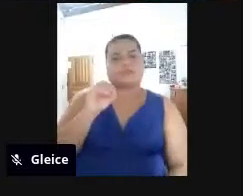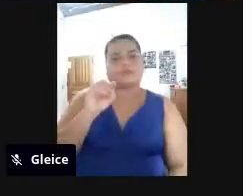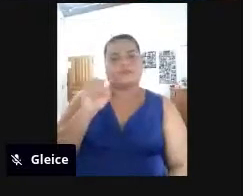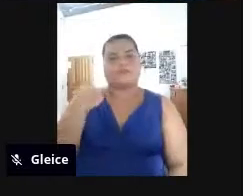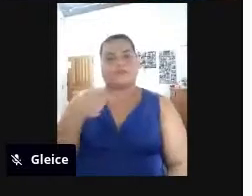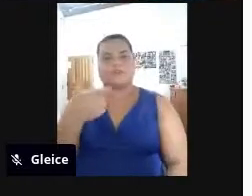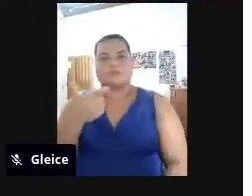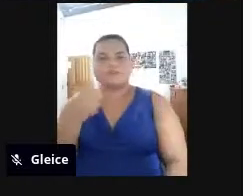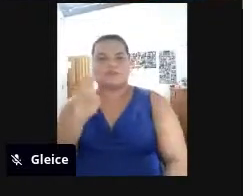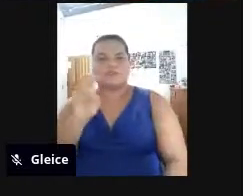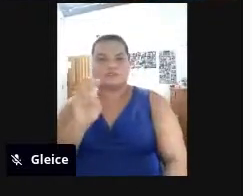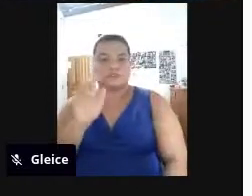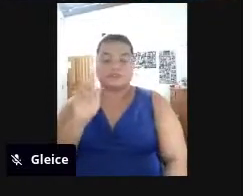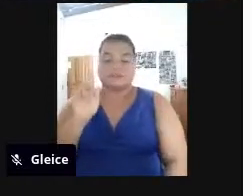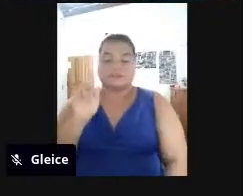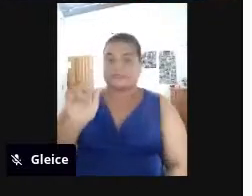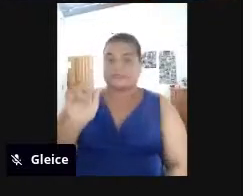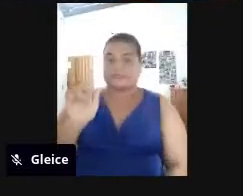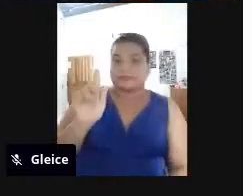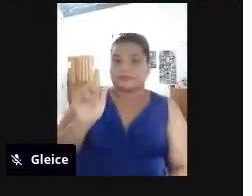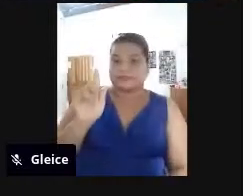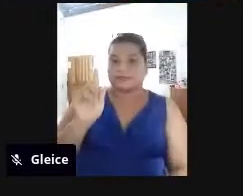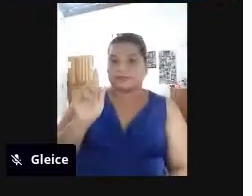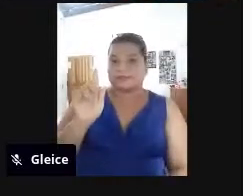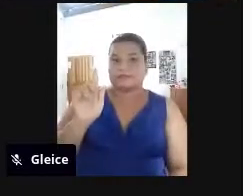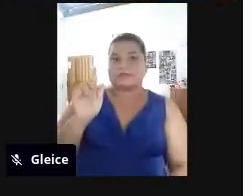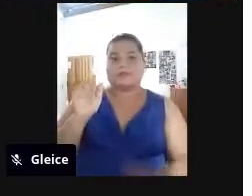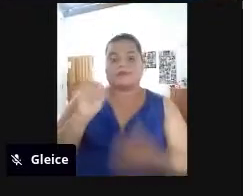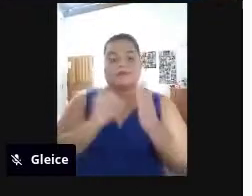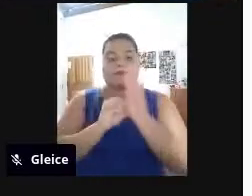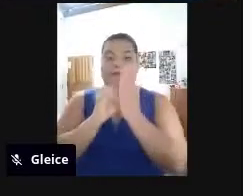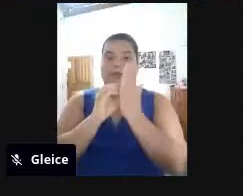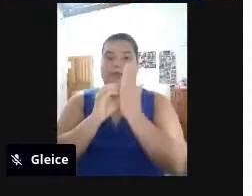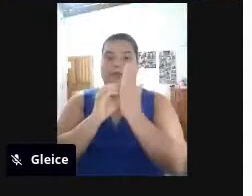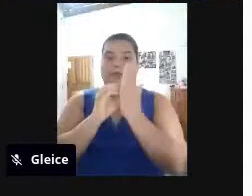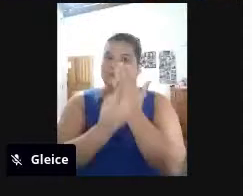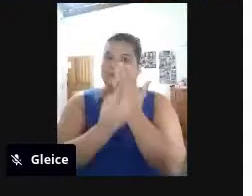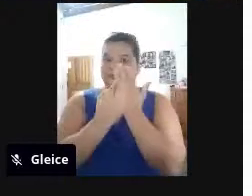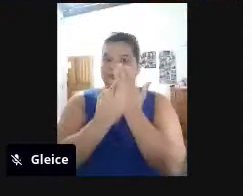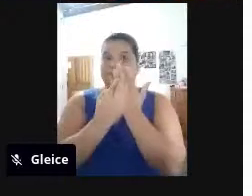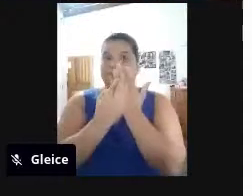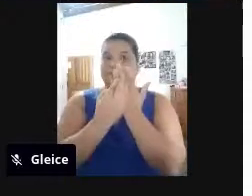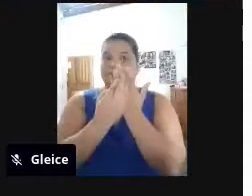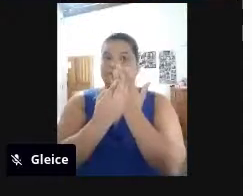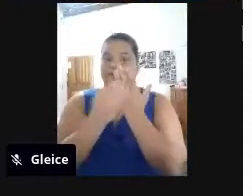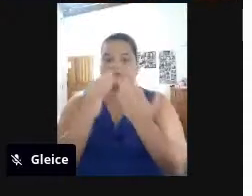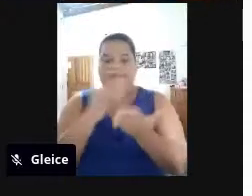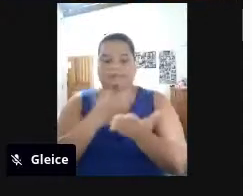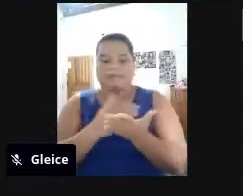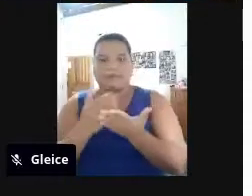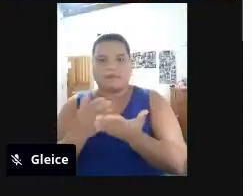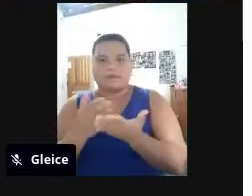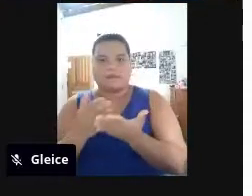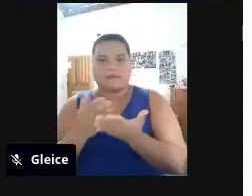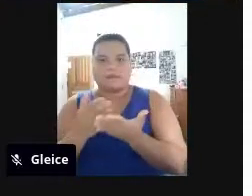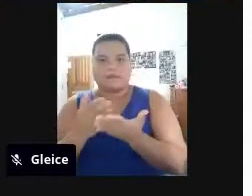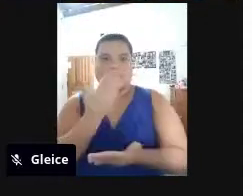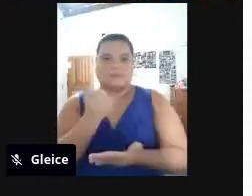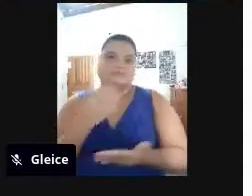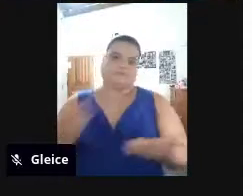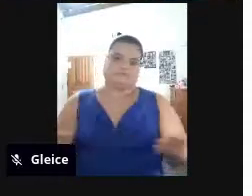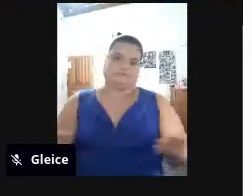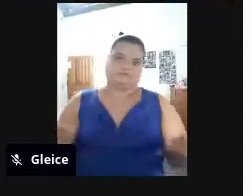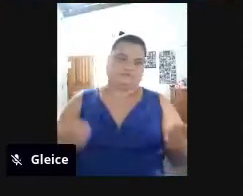0,4 gramas de proteínas por quilo por refeição. Então, a gente busca